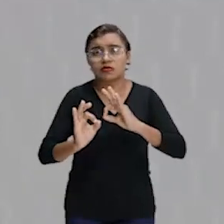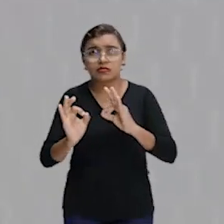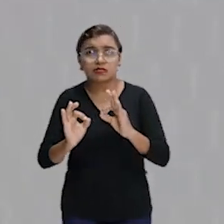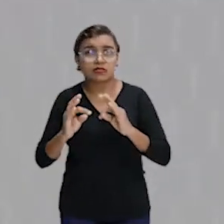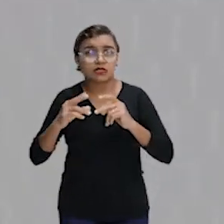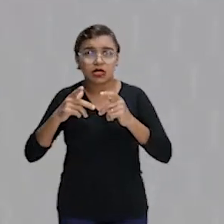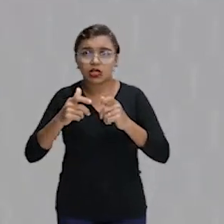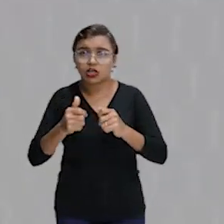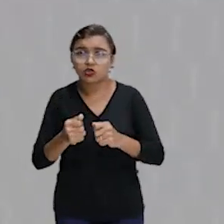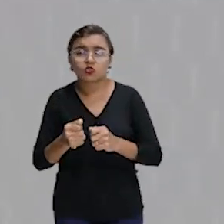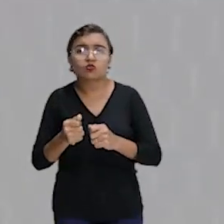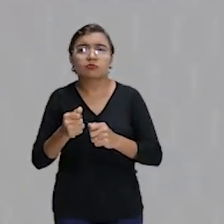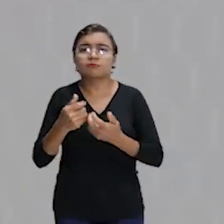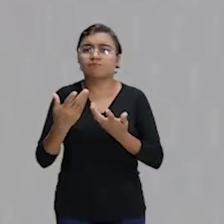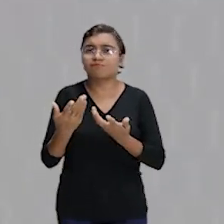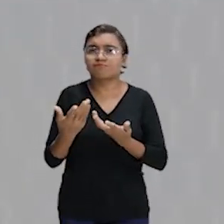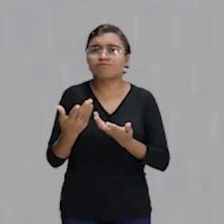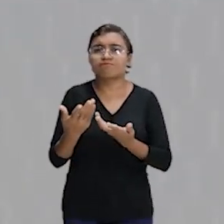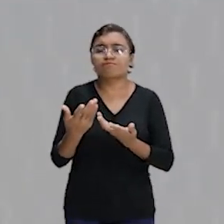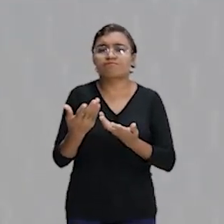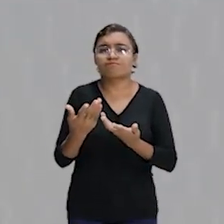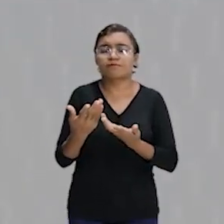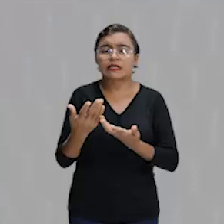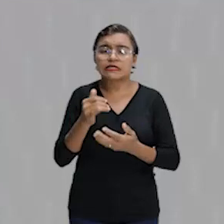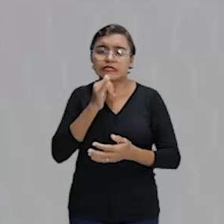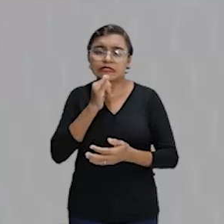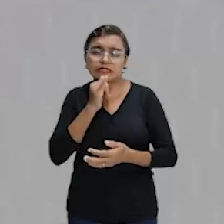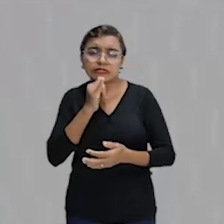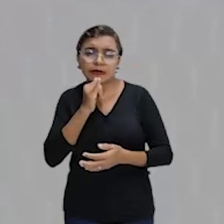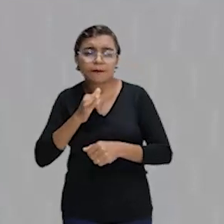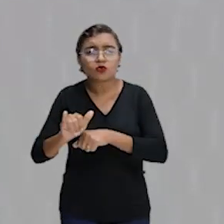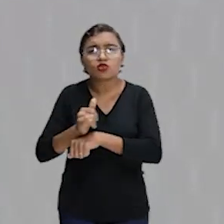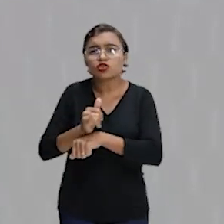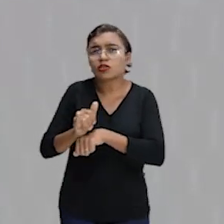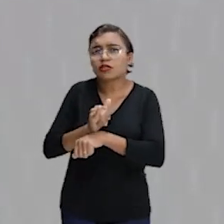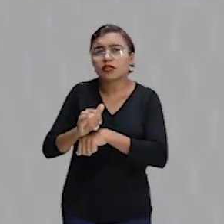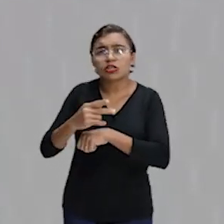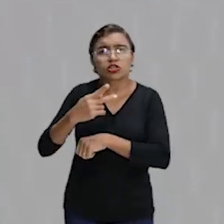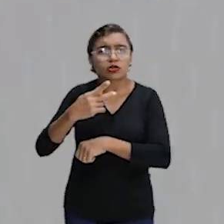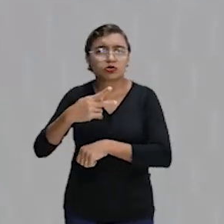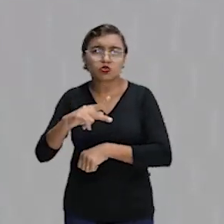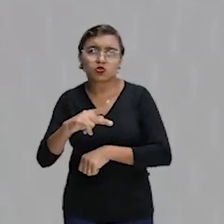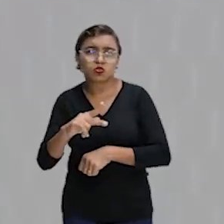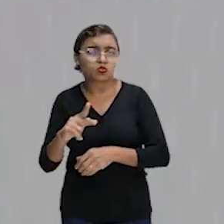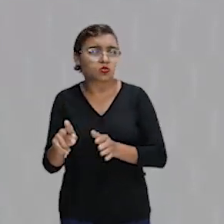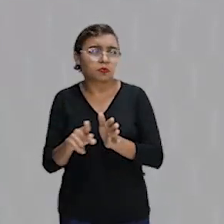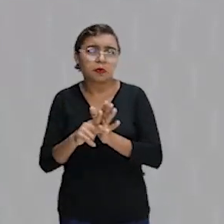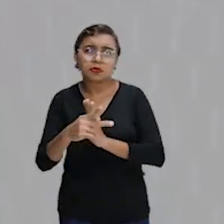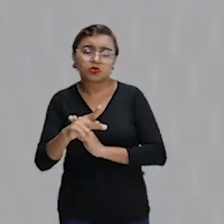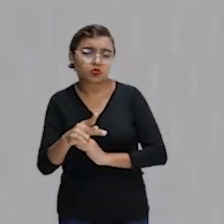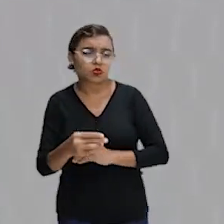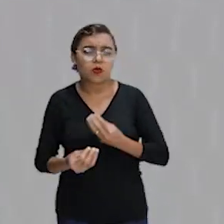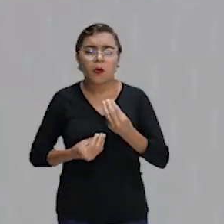vai esquematizando, monta o teu próprio esquema. Aqui nós acabamos de dar para você um modelo de esquema, tá? O que a